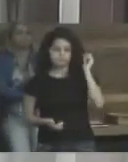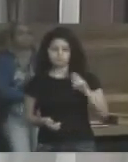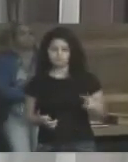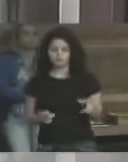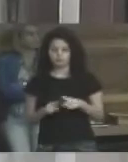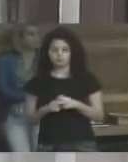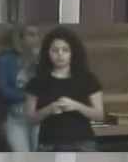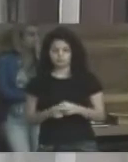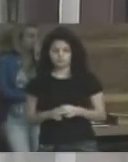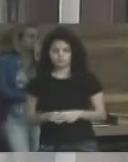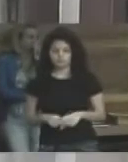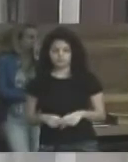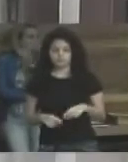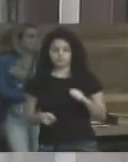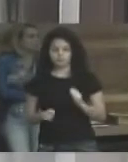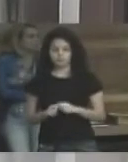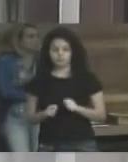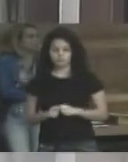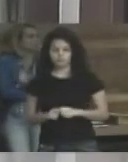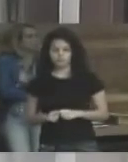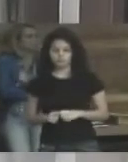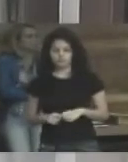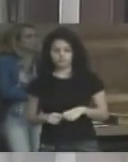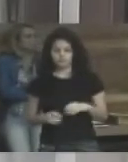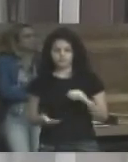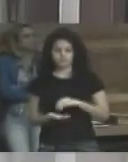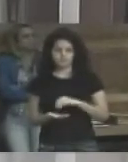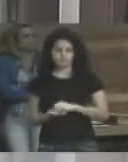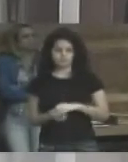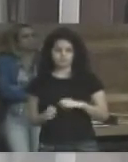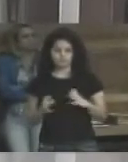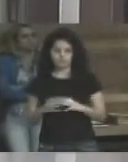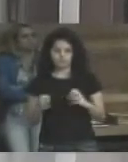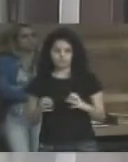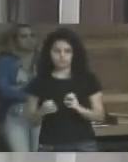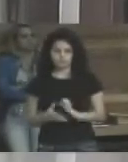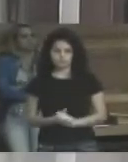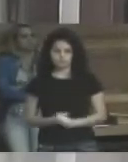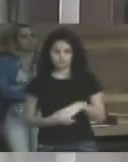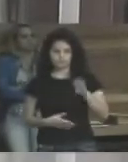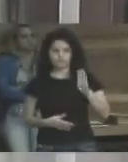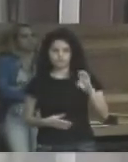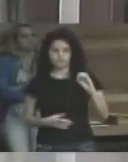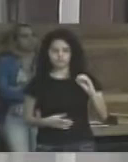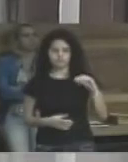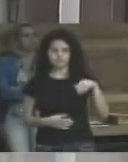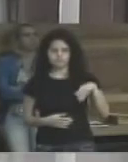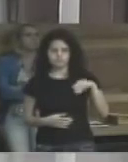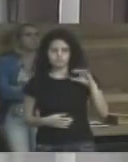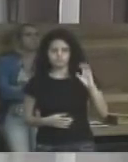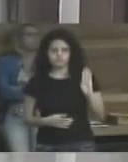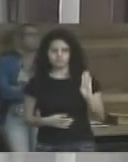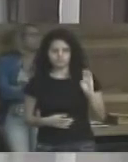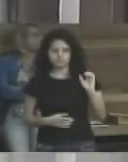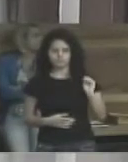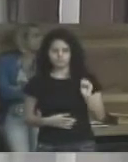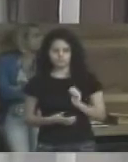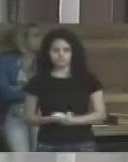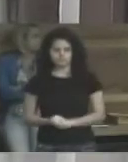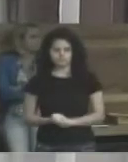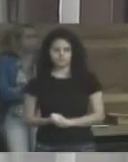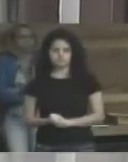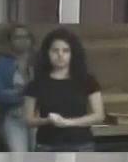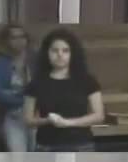gente já falta água, vamos pegar no local que tem água e não usar porque, por conta de uma bomba, então vamos, estou fazendo essa indicação ao